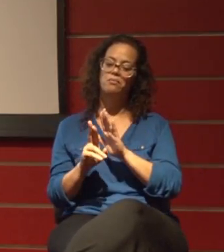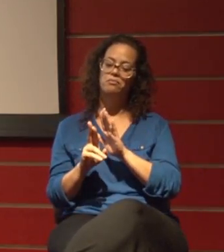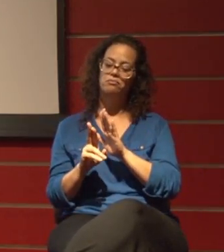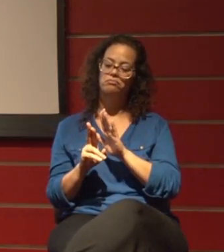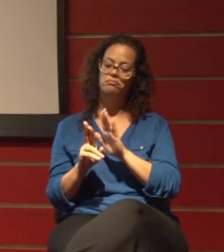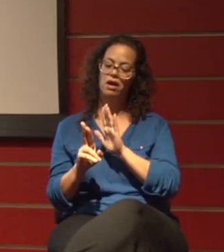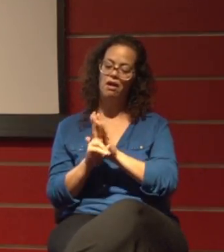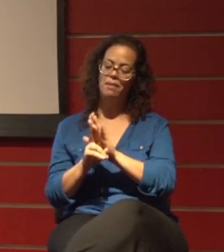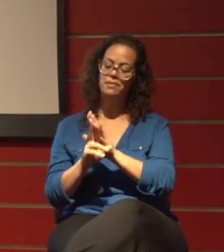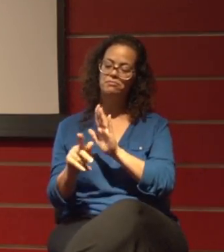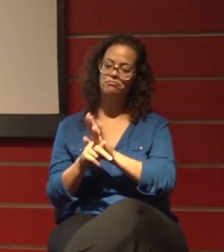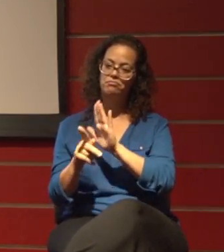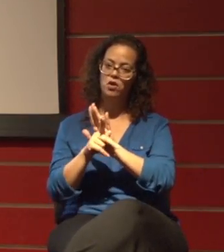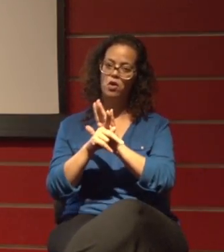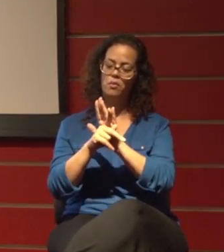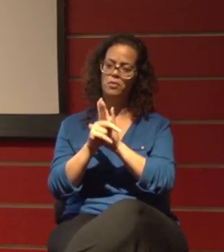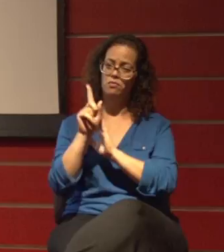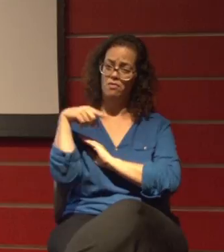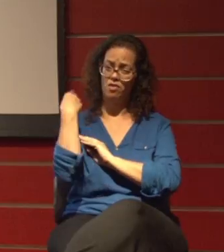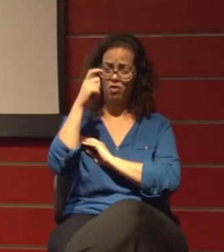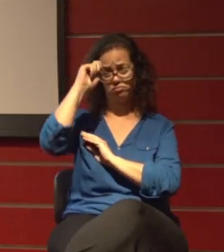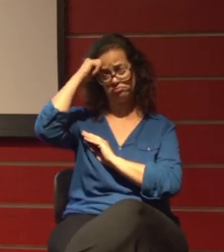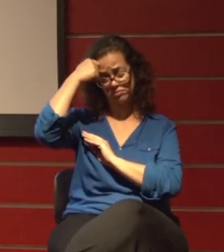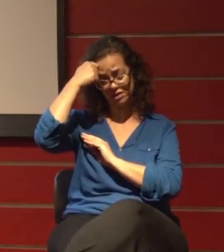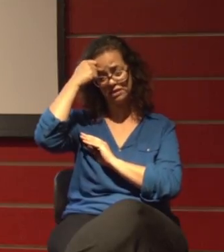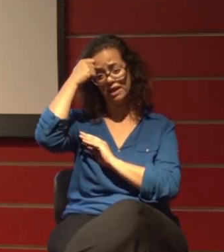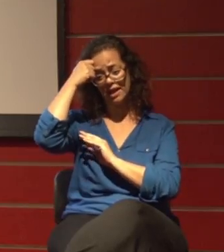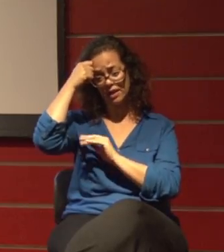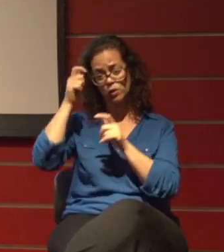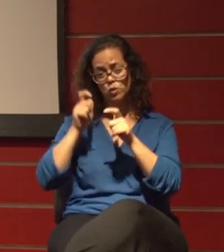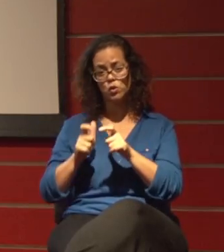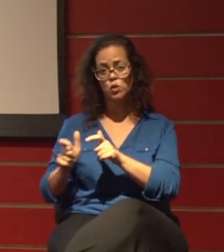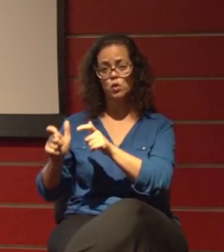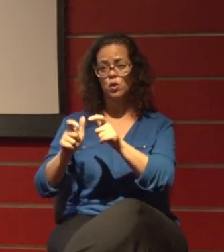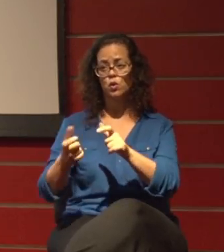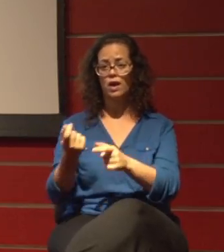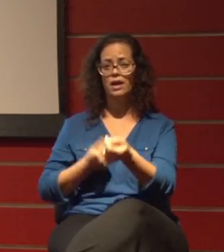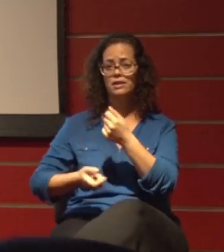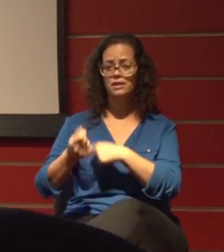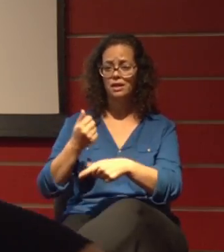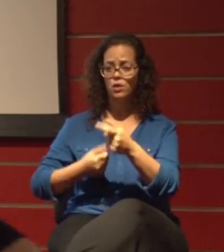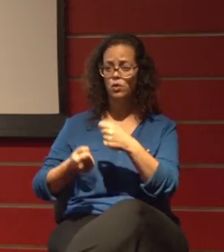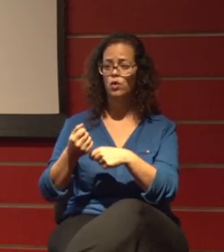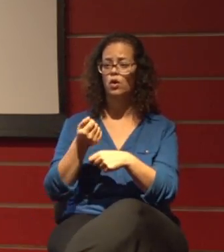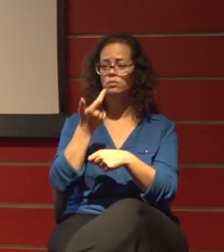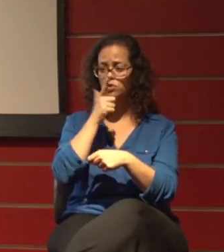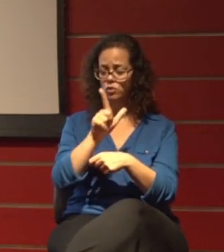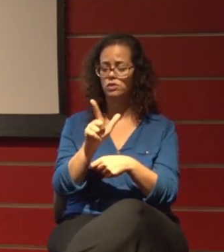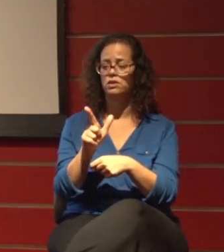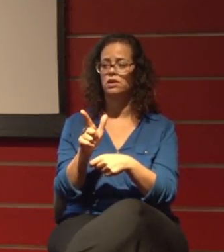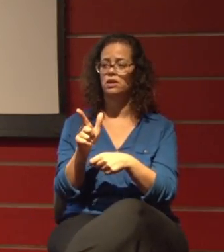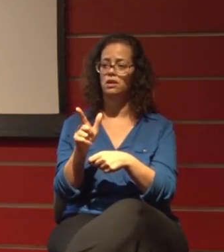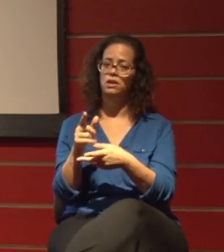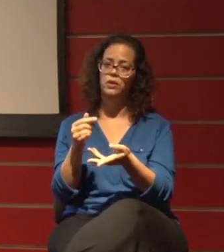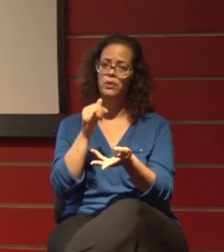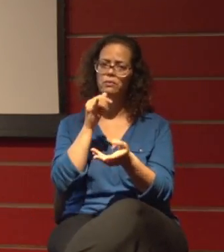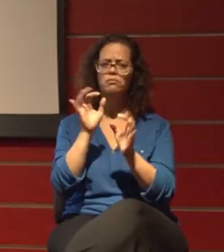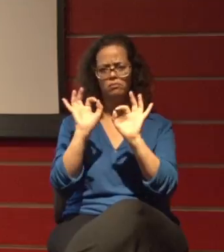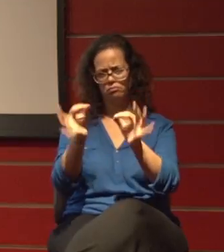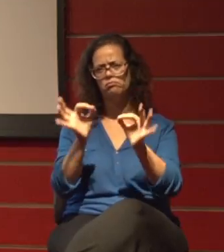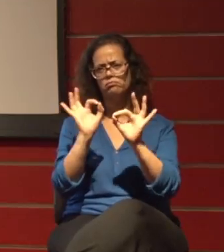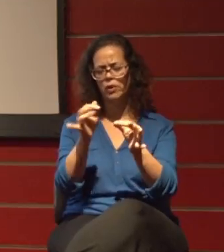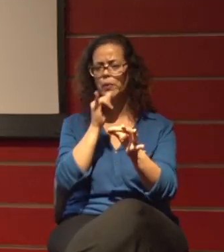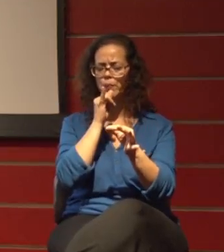econ nômicos né Para para que de não tem a menor dúvida produção né quem o produtor Quem é que tá